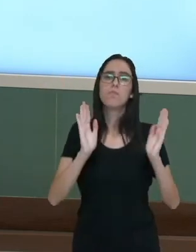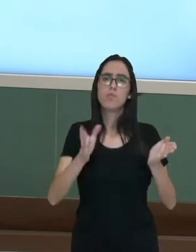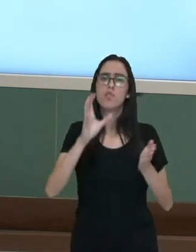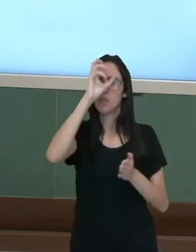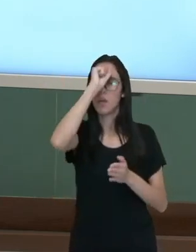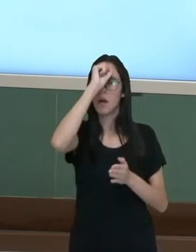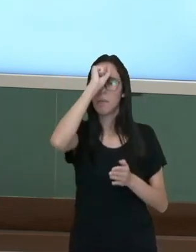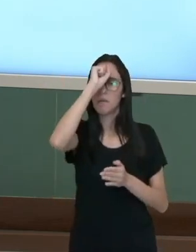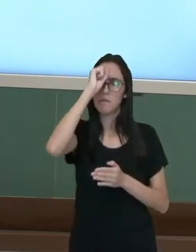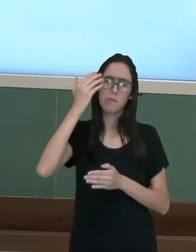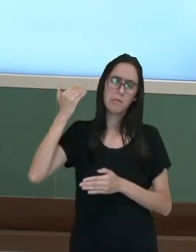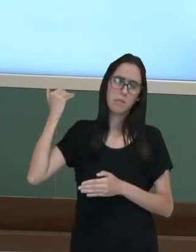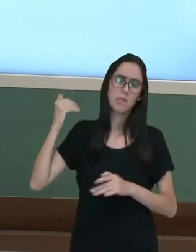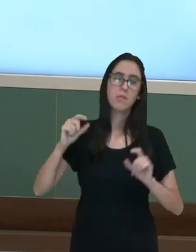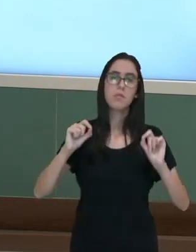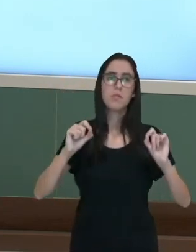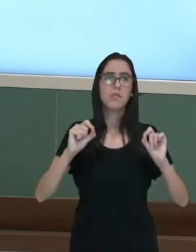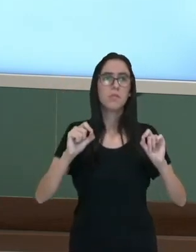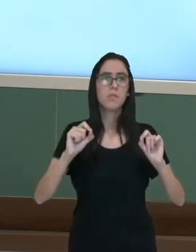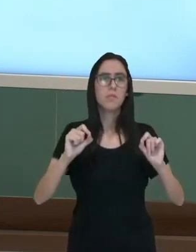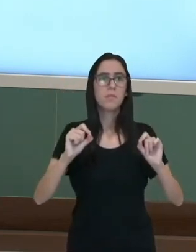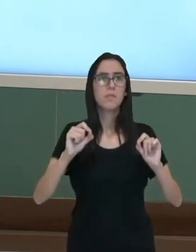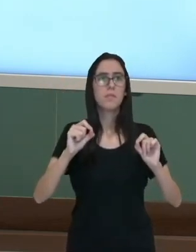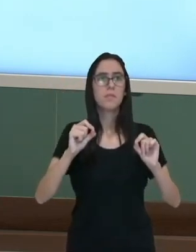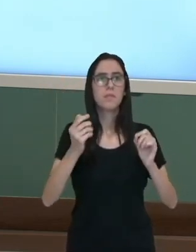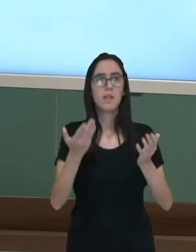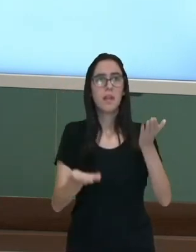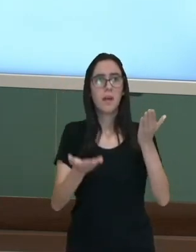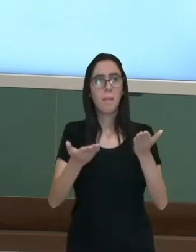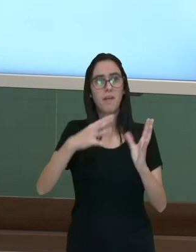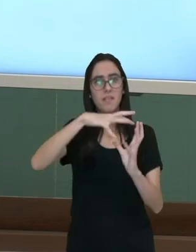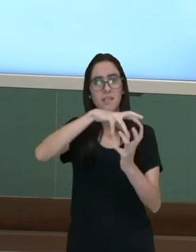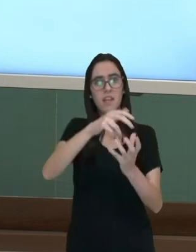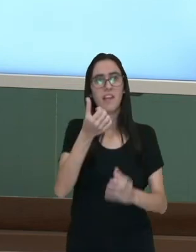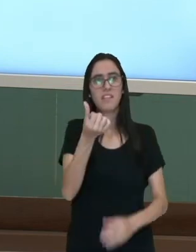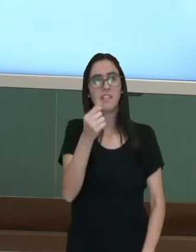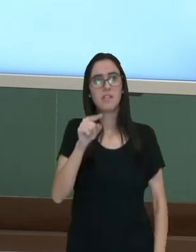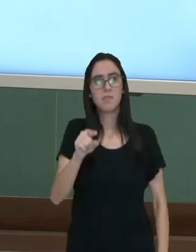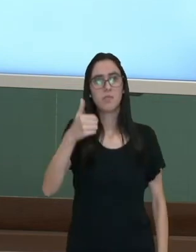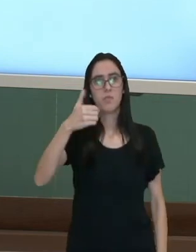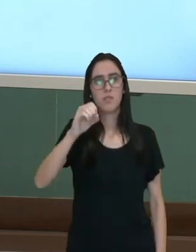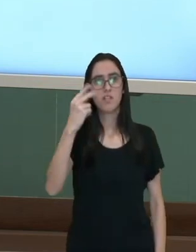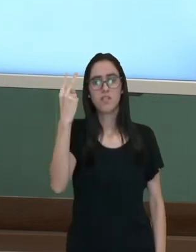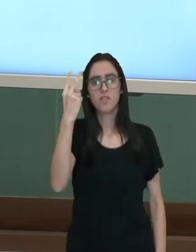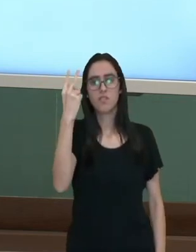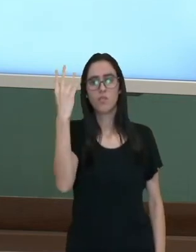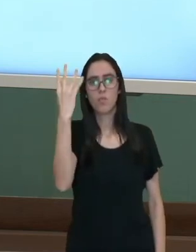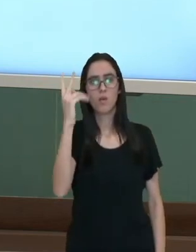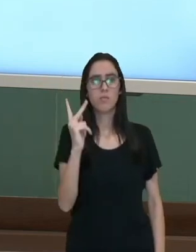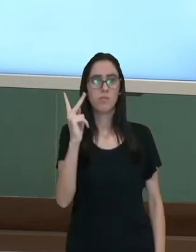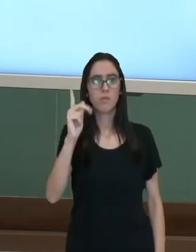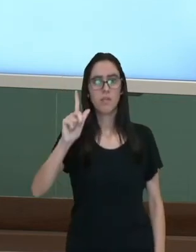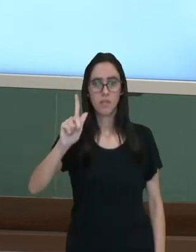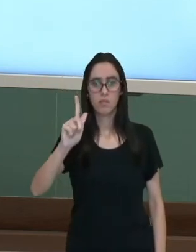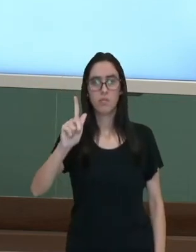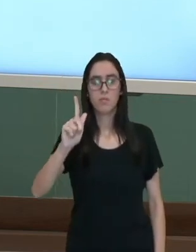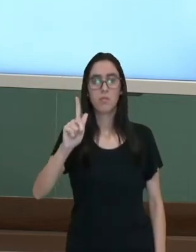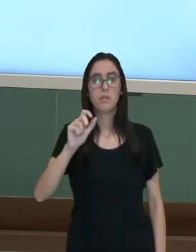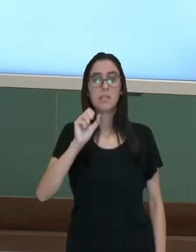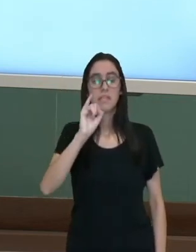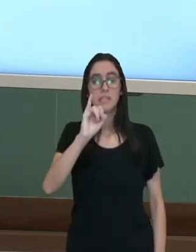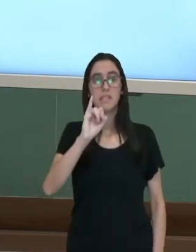atividades que a massa da Terra é de cerca de 6 vezes 10 a 24 e que o seu raio é de 6.400 km. Dotando como G, constante